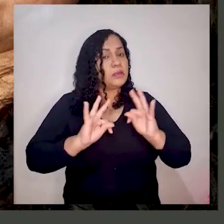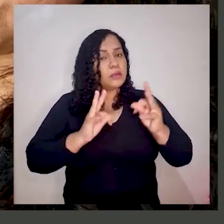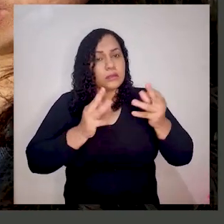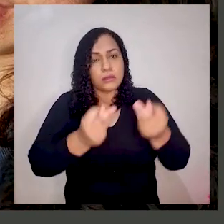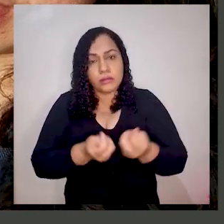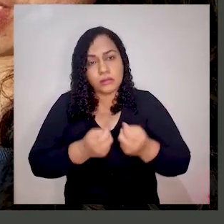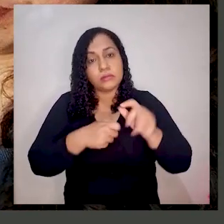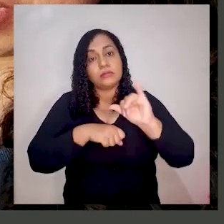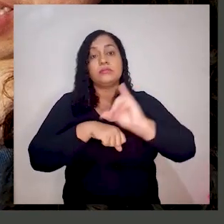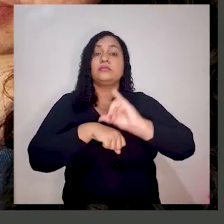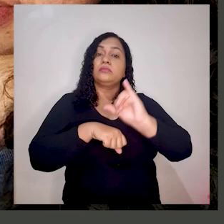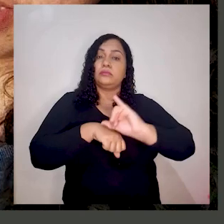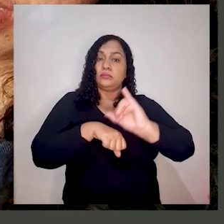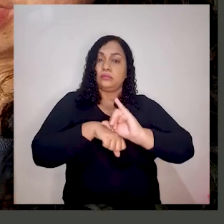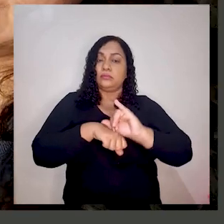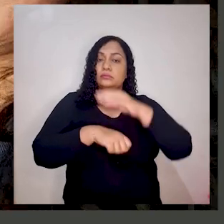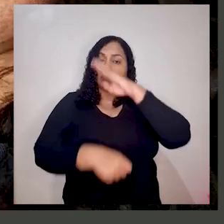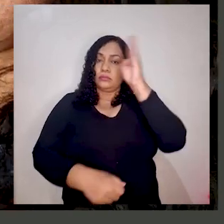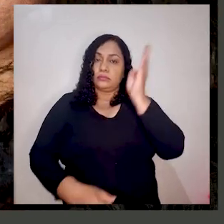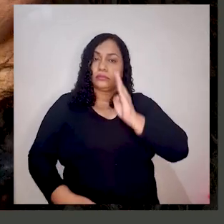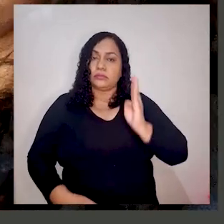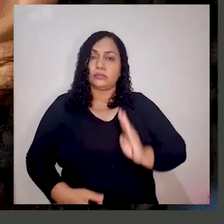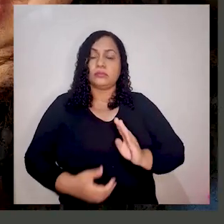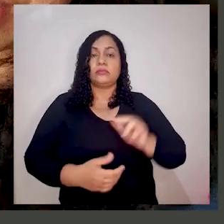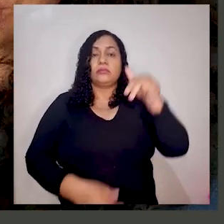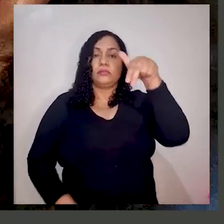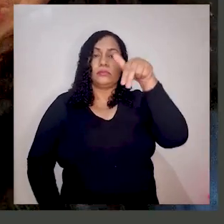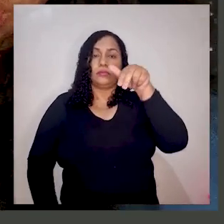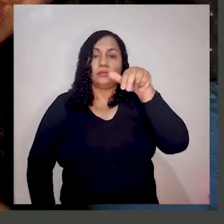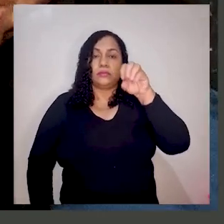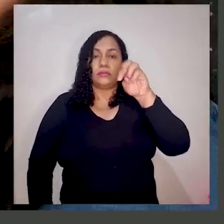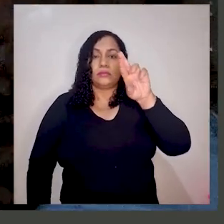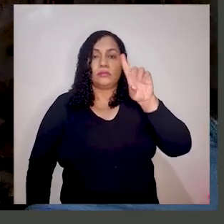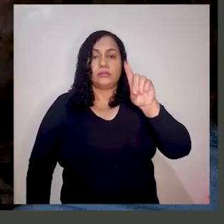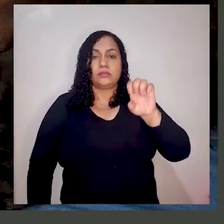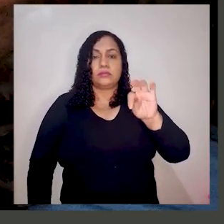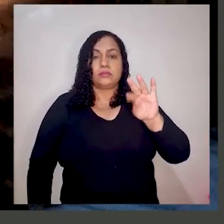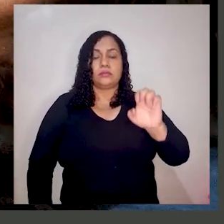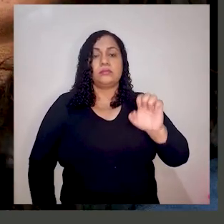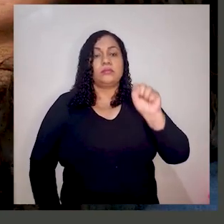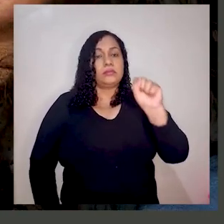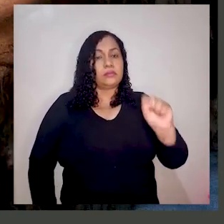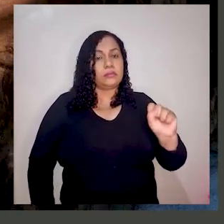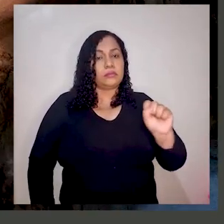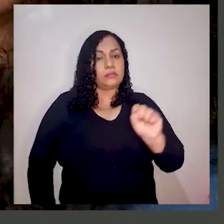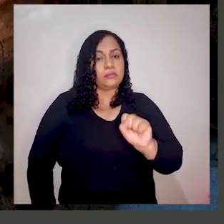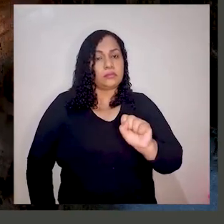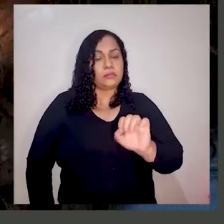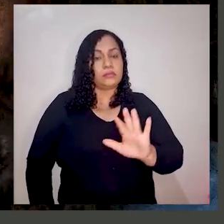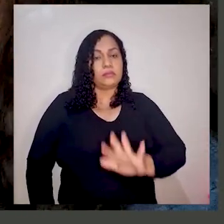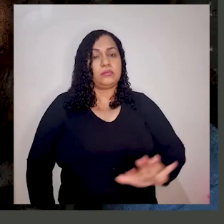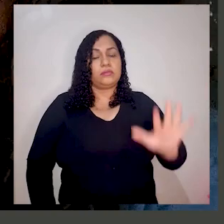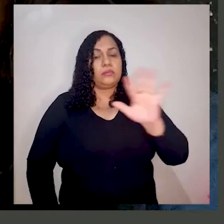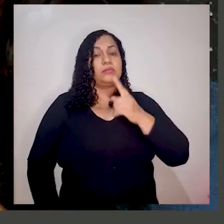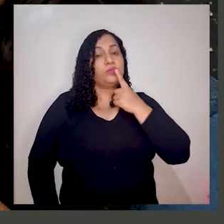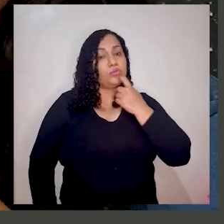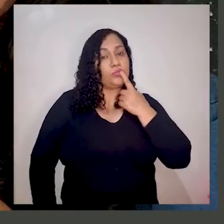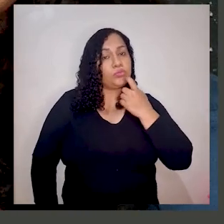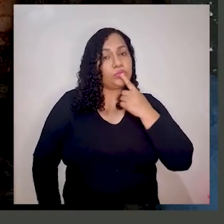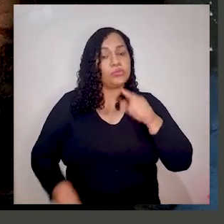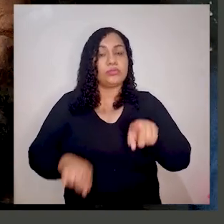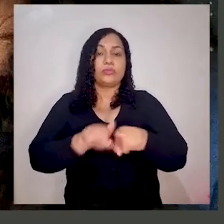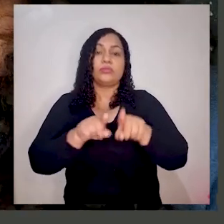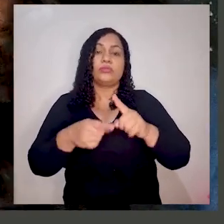aqui, ó, todas as capitais do Brasil, né, Nordeste, no Sudeste, no Sul, elas estão